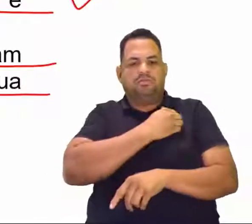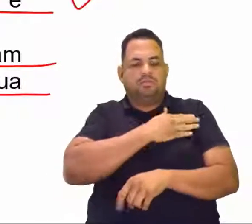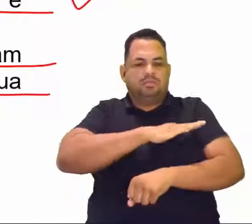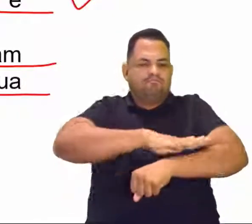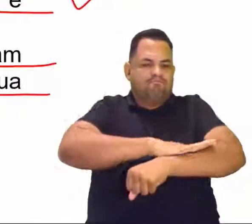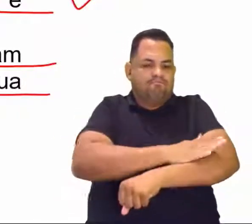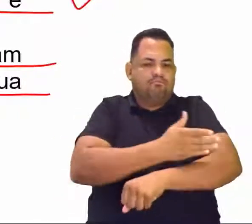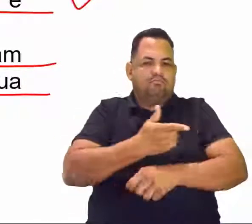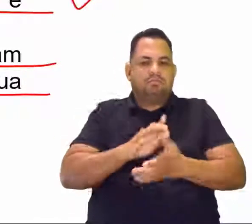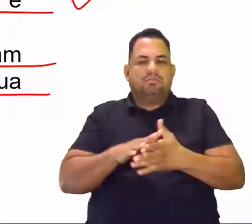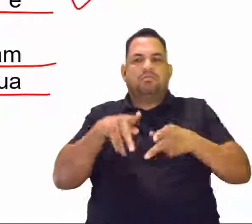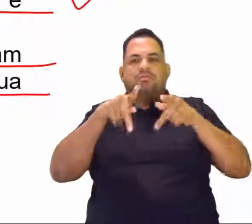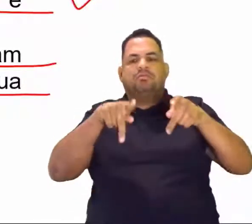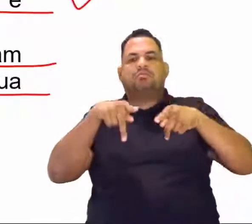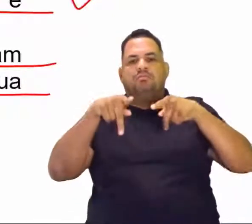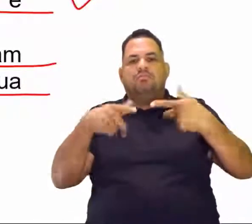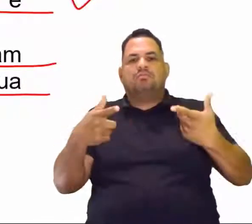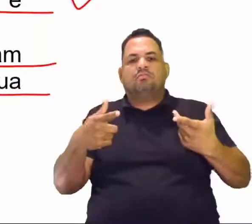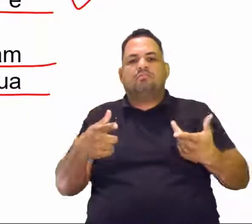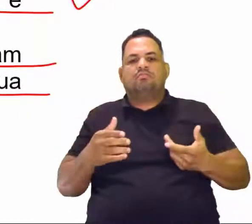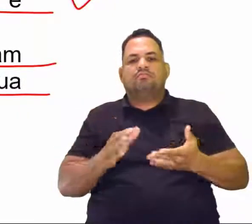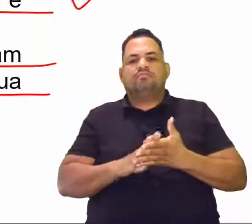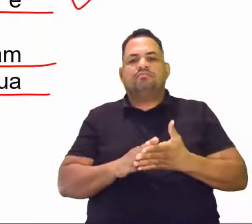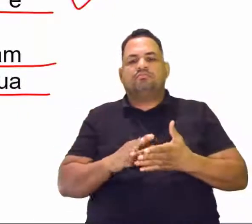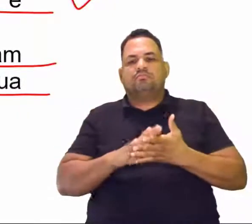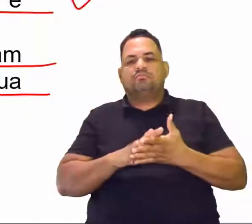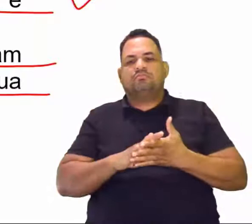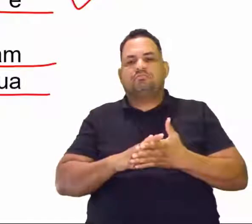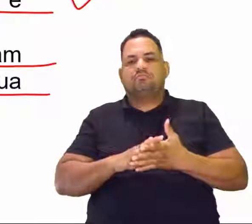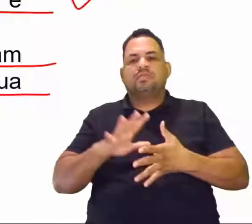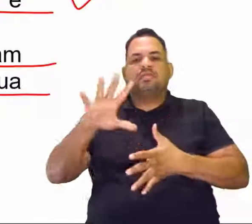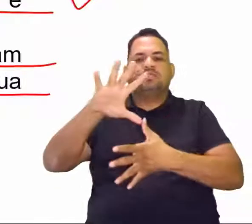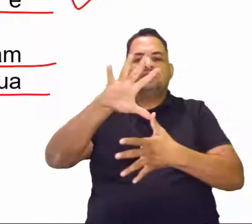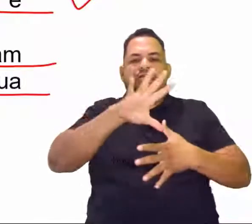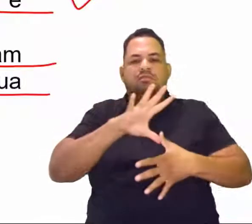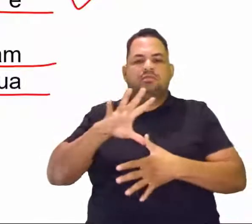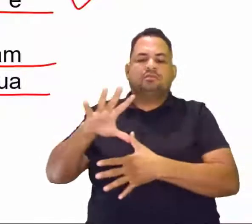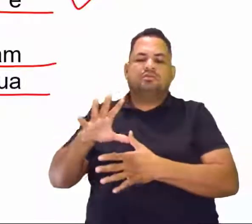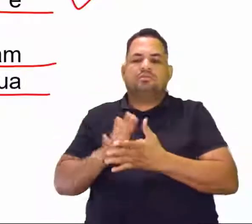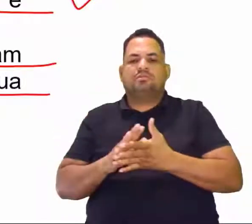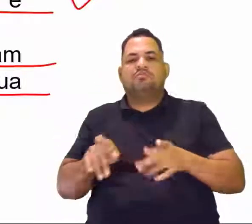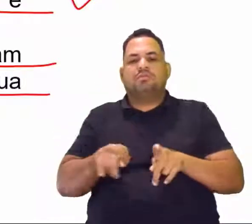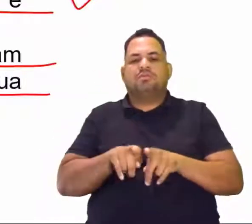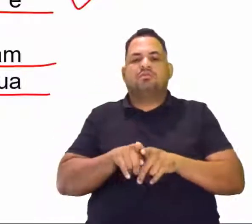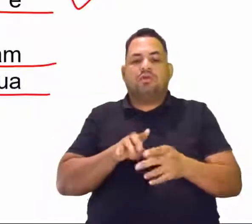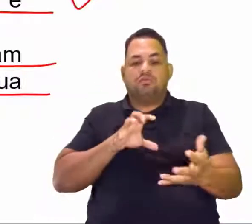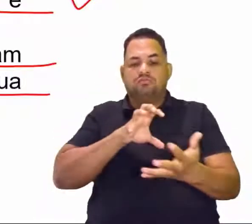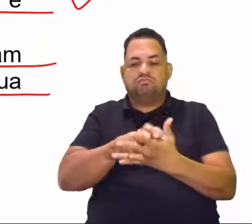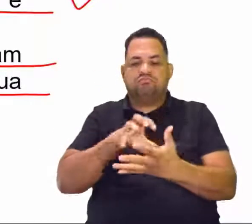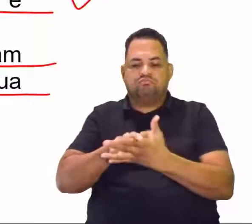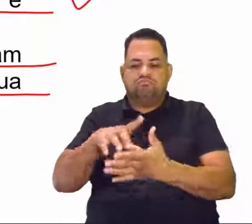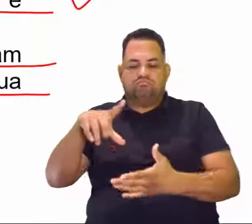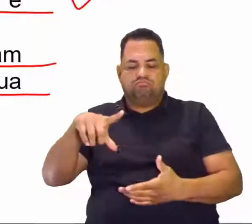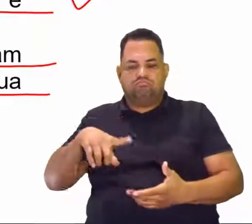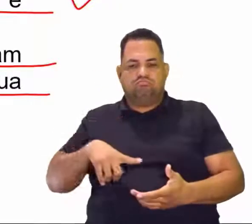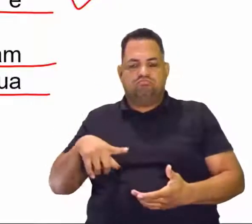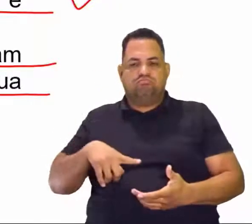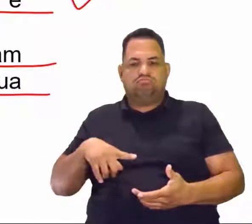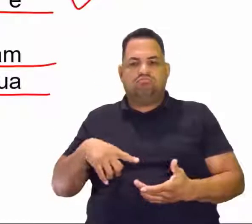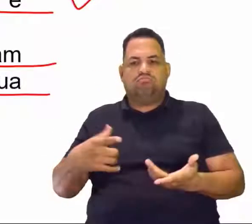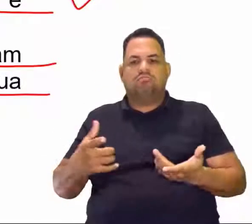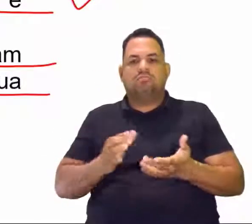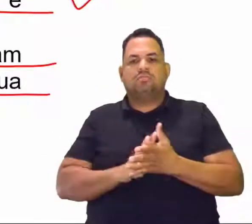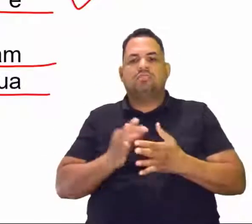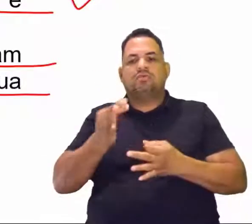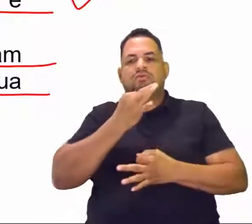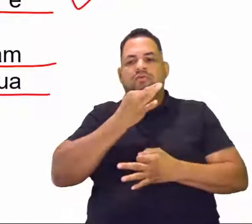com os povos né das Américas com os povos colonizados Lembrando que isso